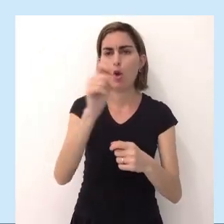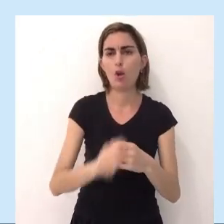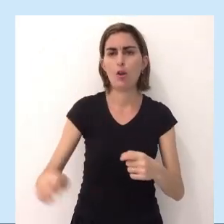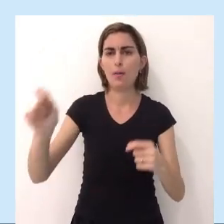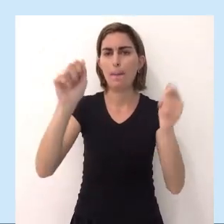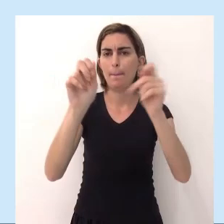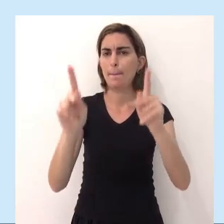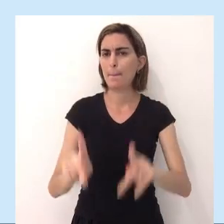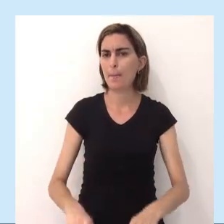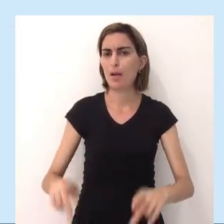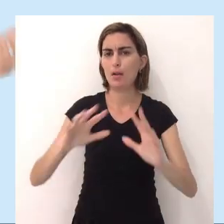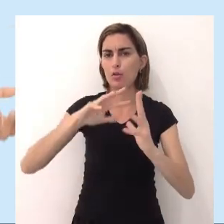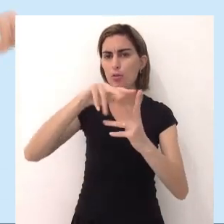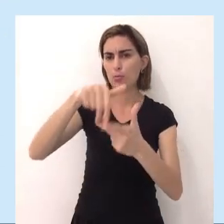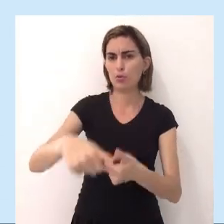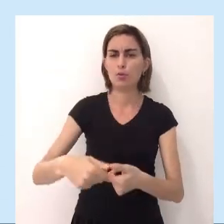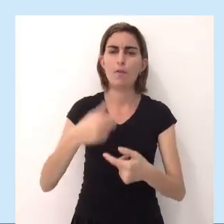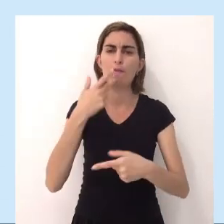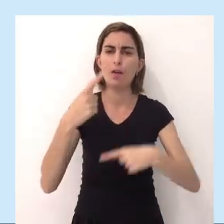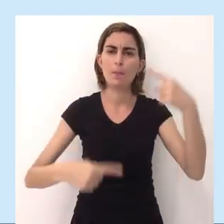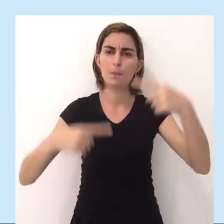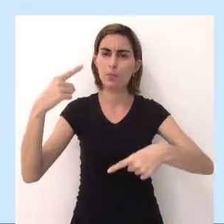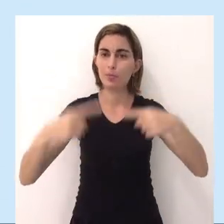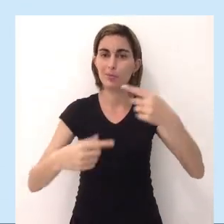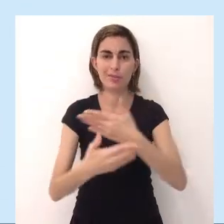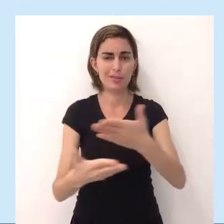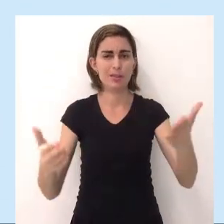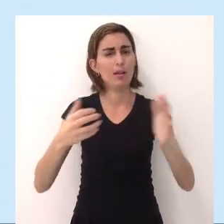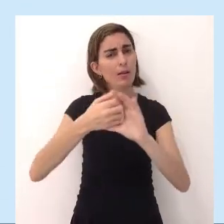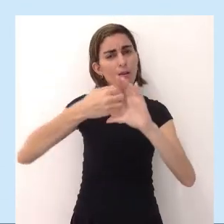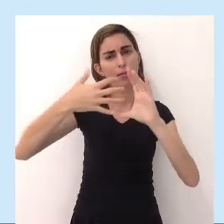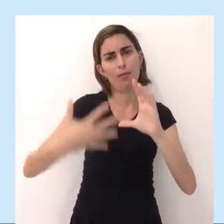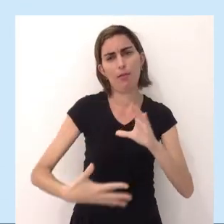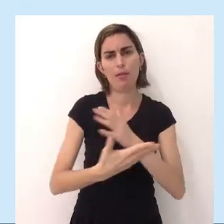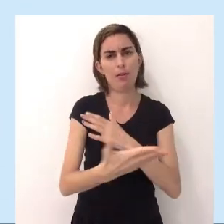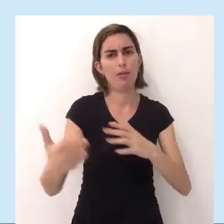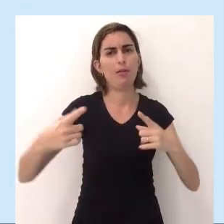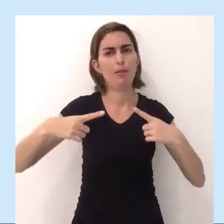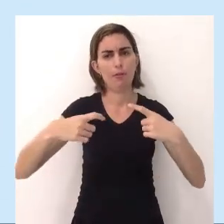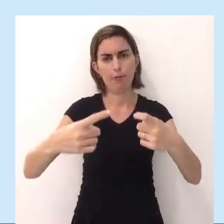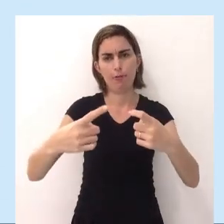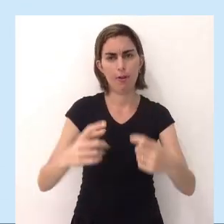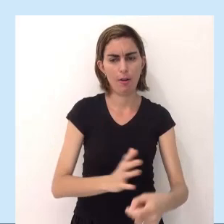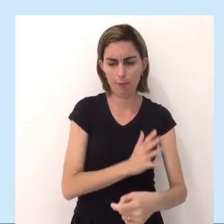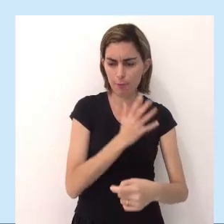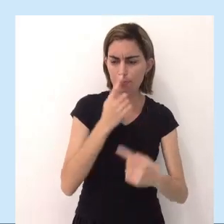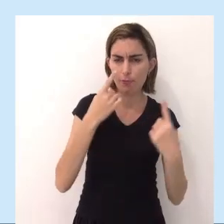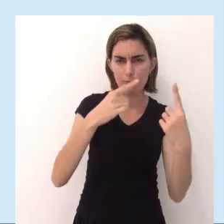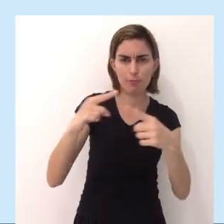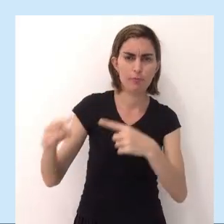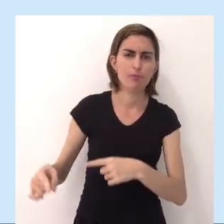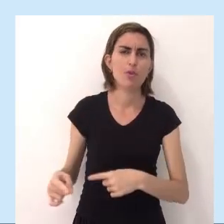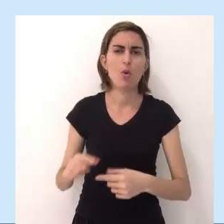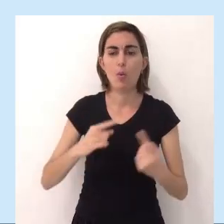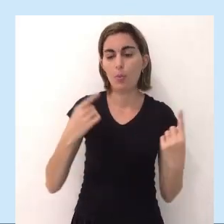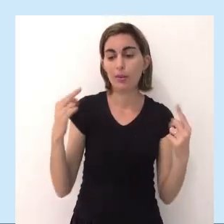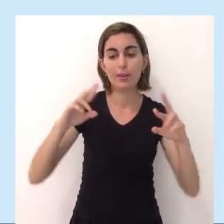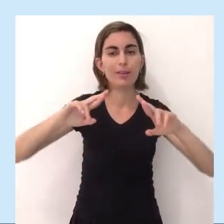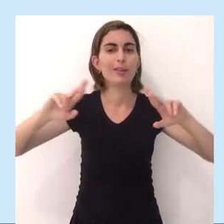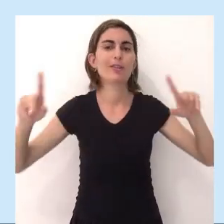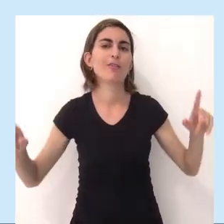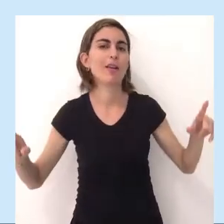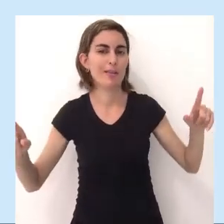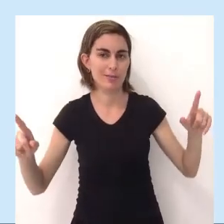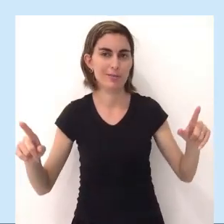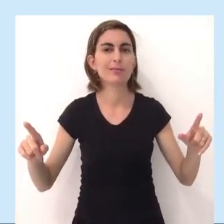paz mundial, mas quando eles adotam políticas como essa, são características aí de guerra ao terror, são características que são opostas,